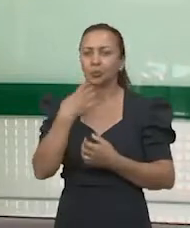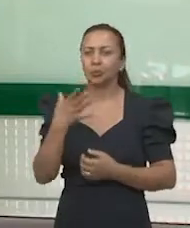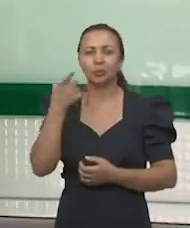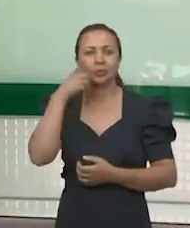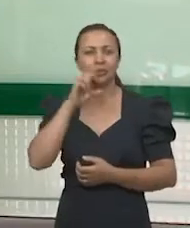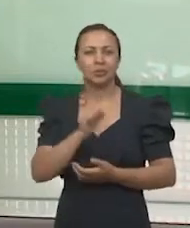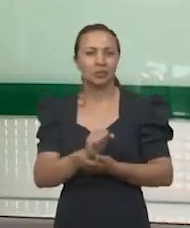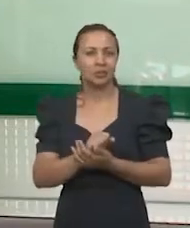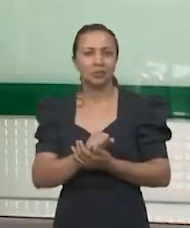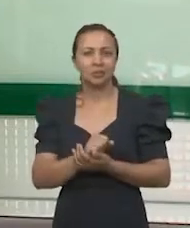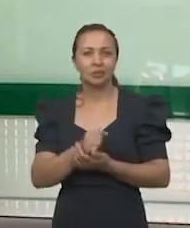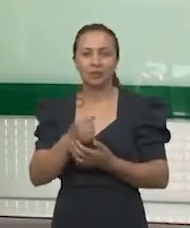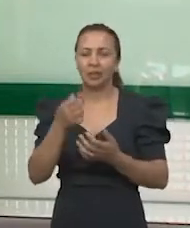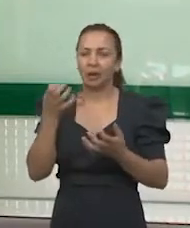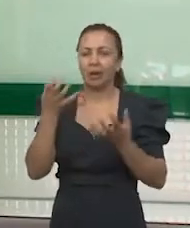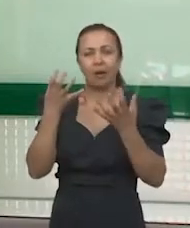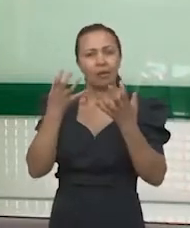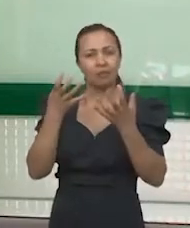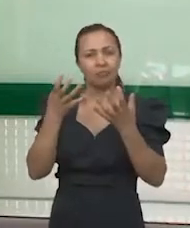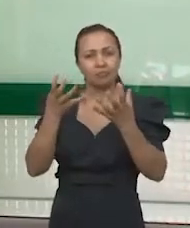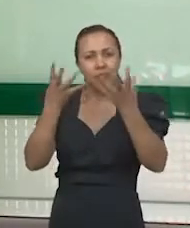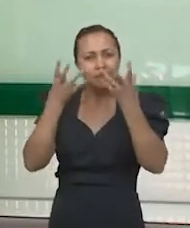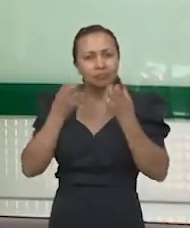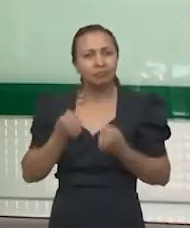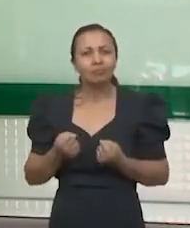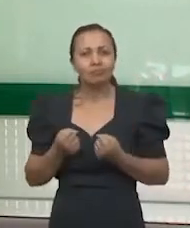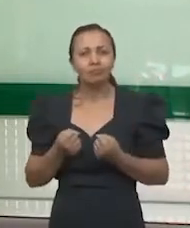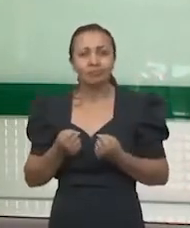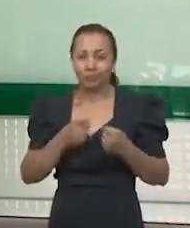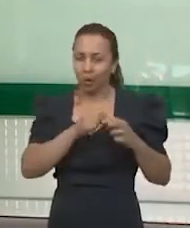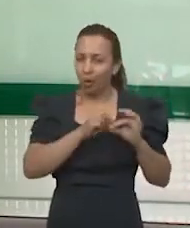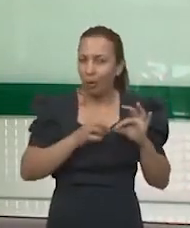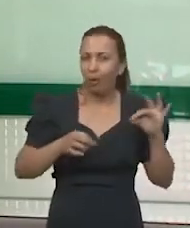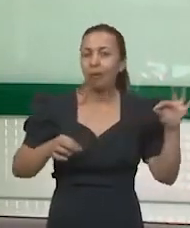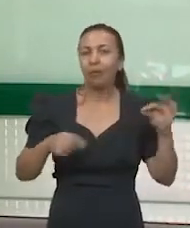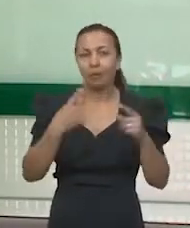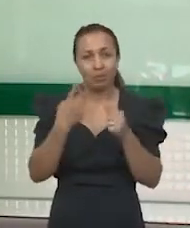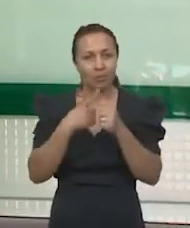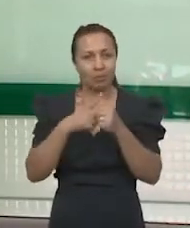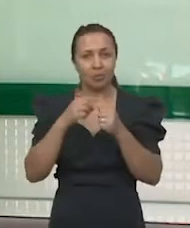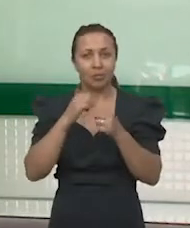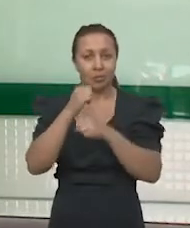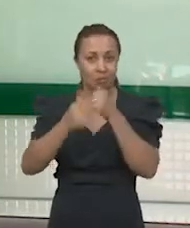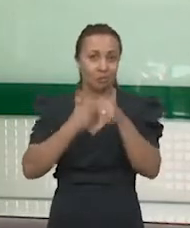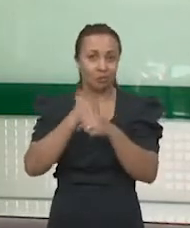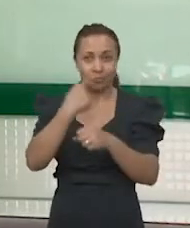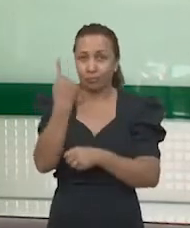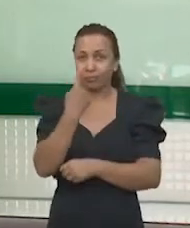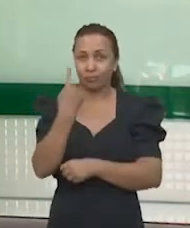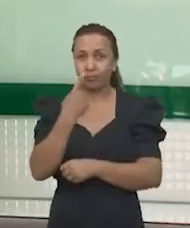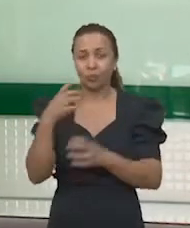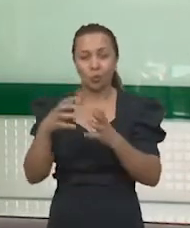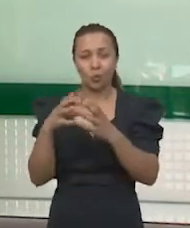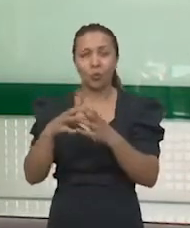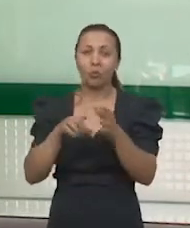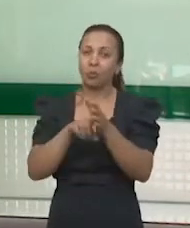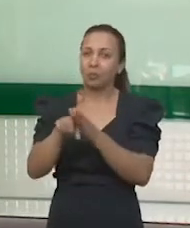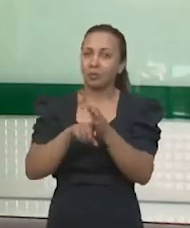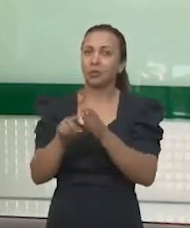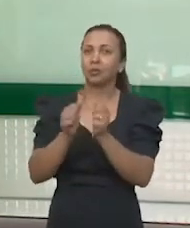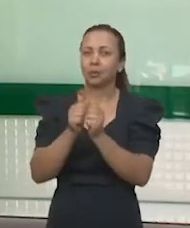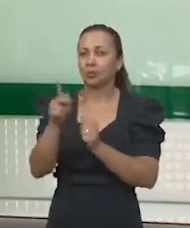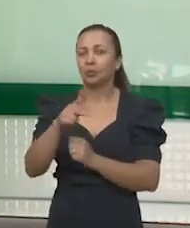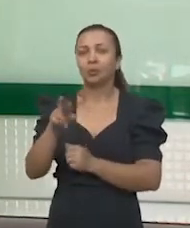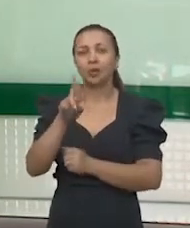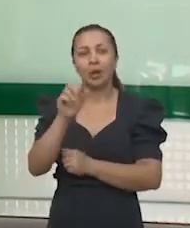Muitos benefícios eu adquiri ao longo desse primeiro ano. Eu participei de um grupo de pesquisa com o professor Rafael, e esse